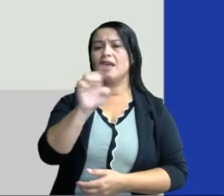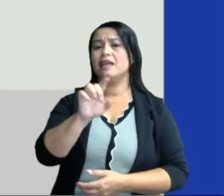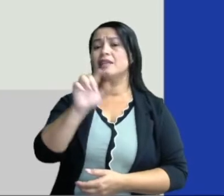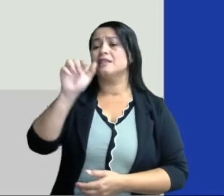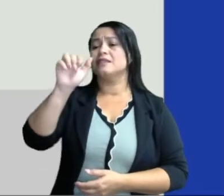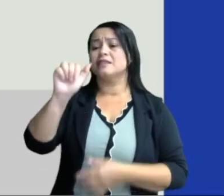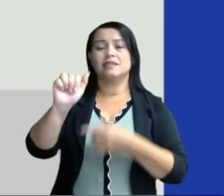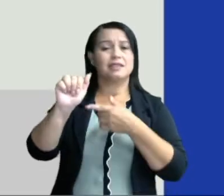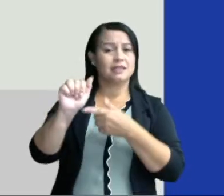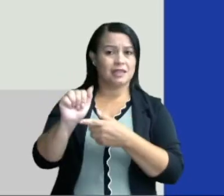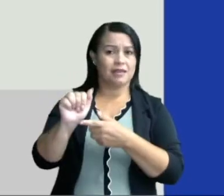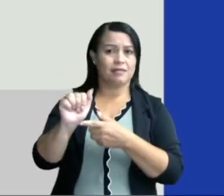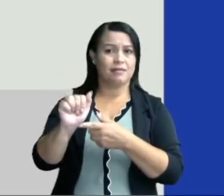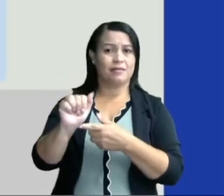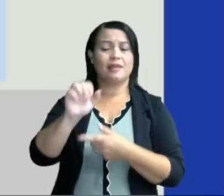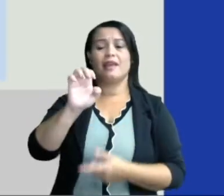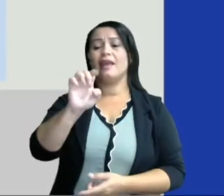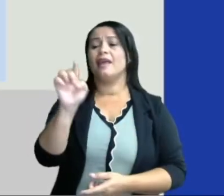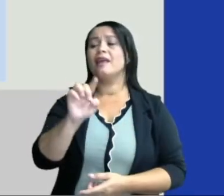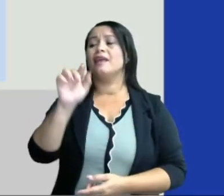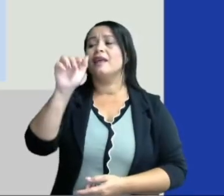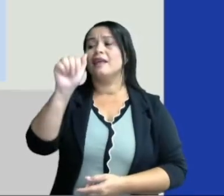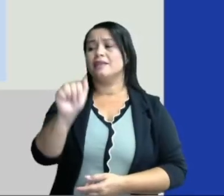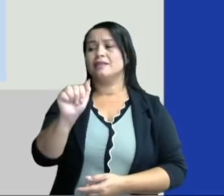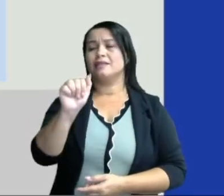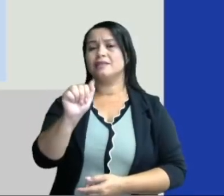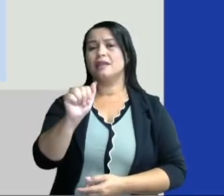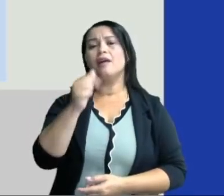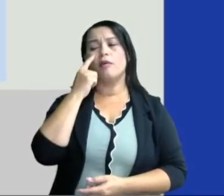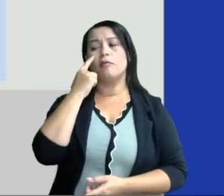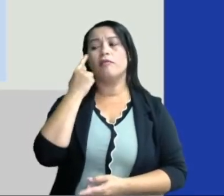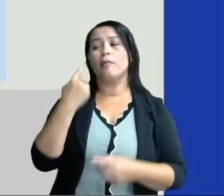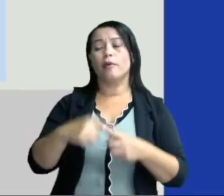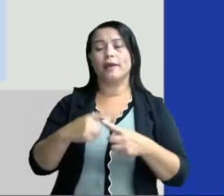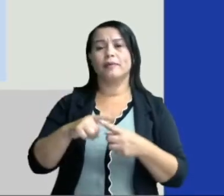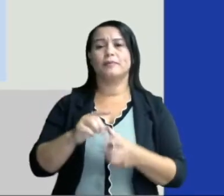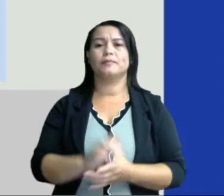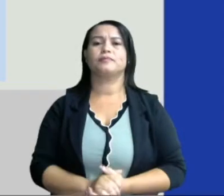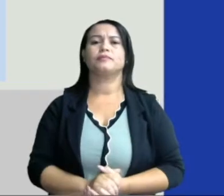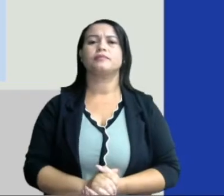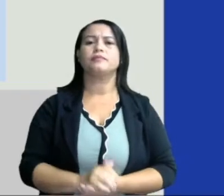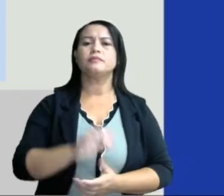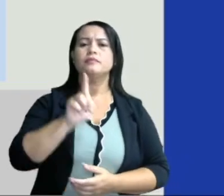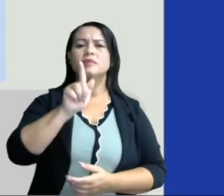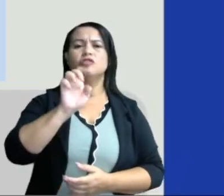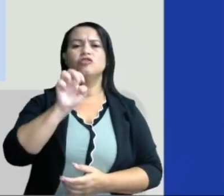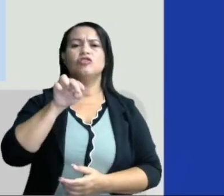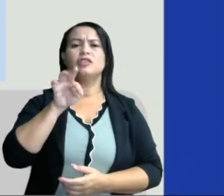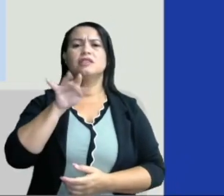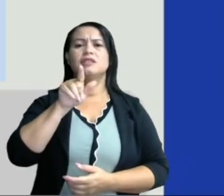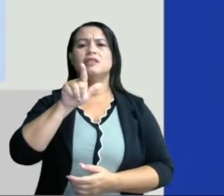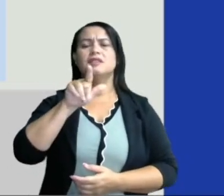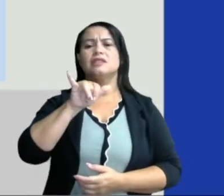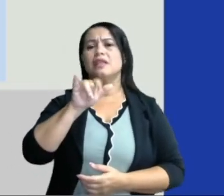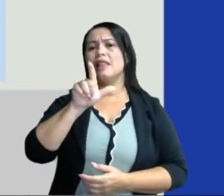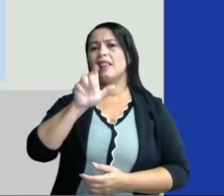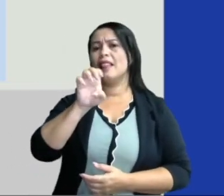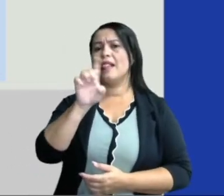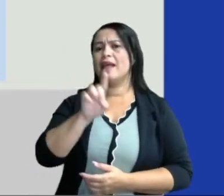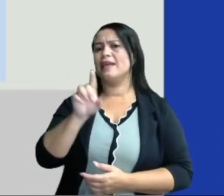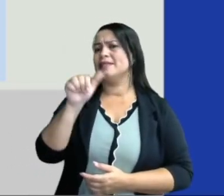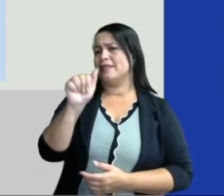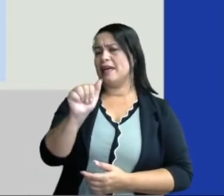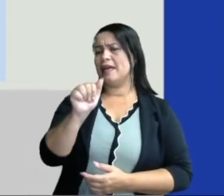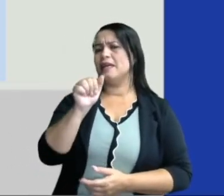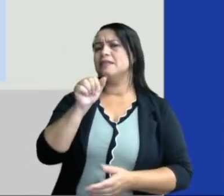final dela é esa. Vamos ver o porquê? Ó, gentileza. Se